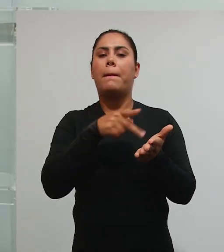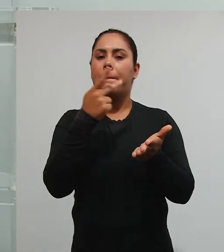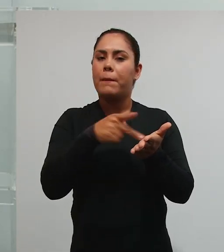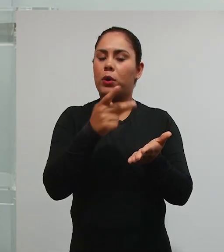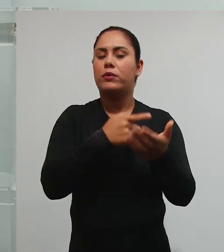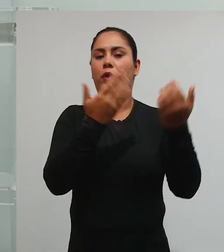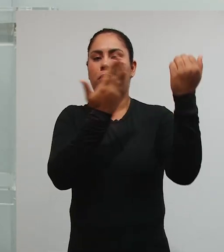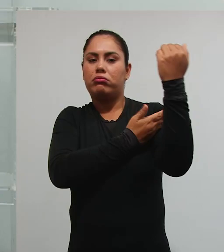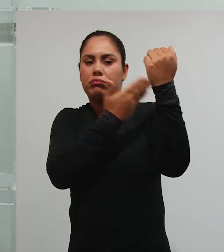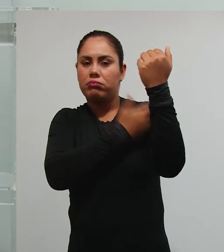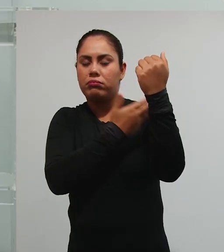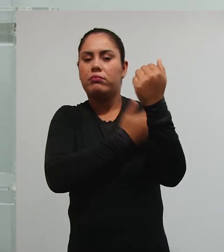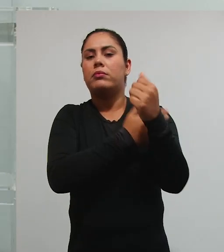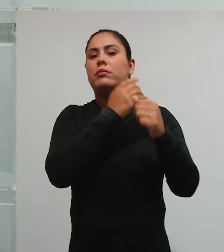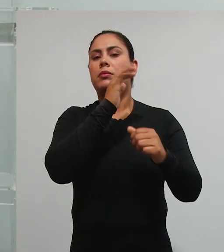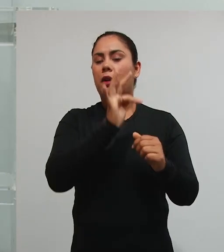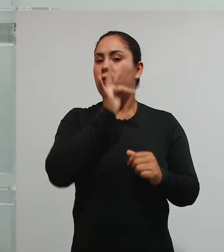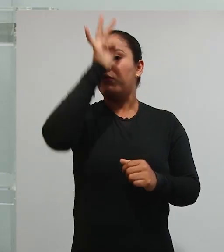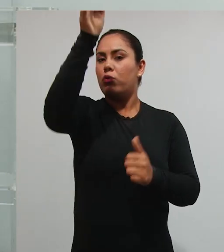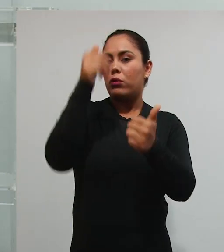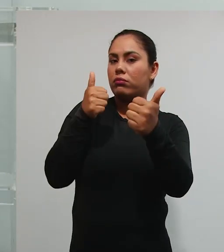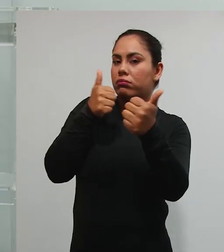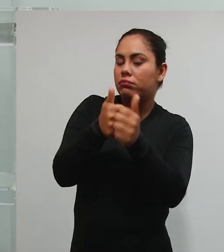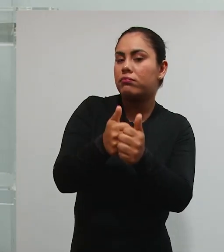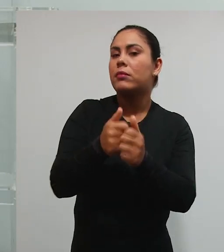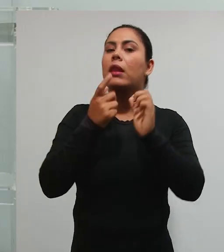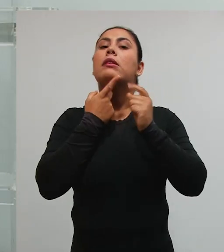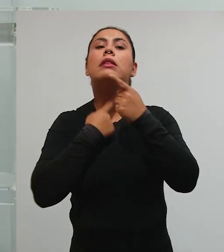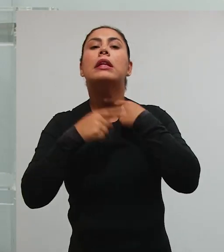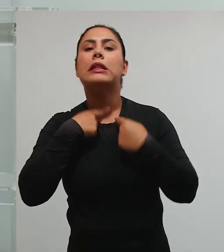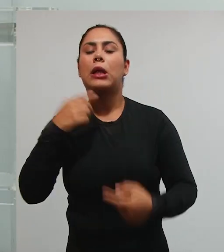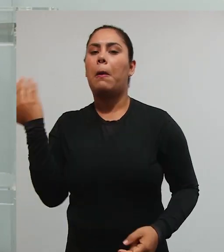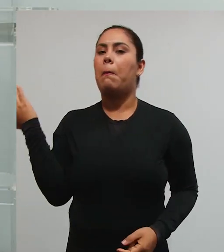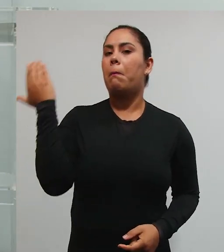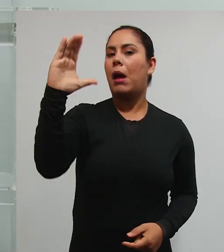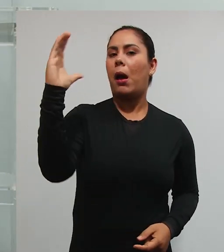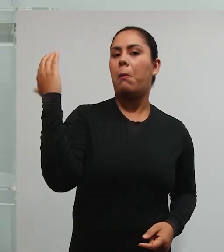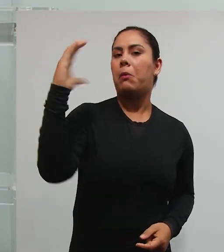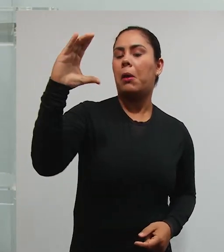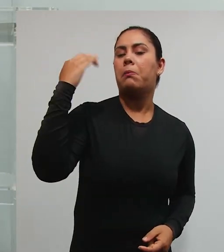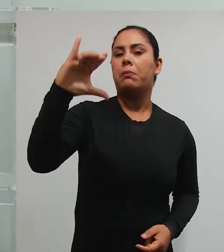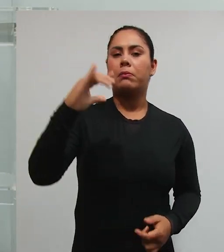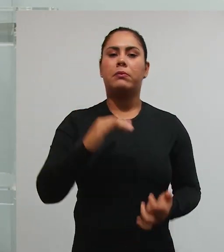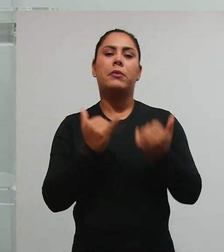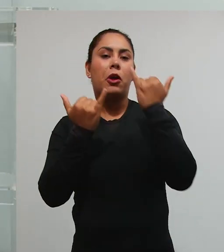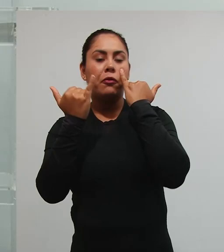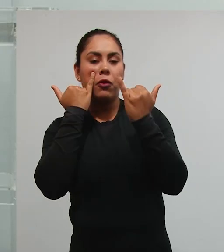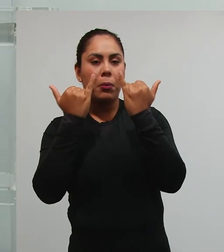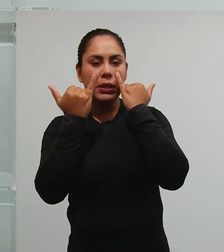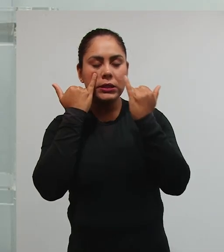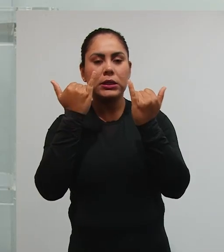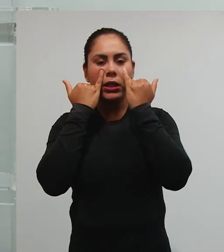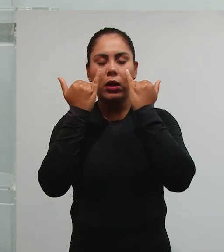esse portfólio é digital e no futuro próximo nós desejamos publicar as informações contidas